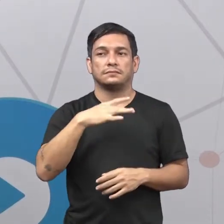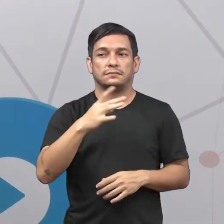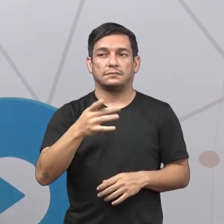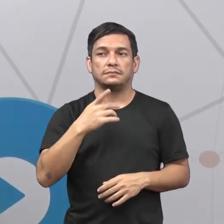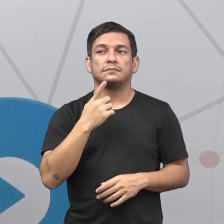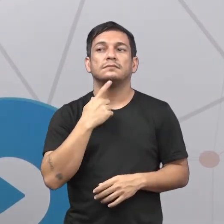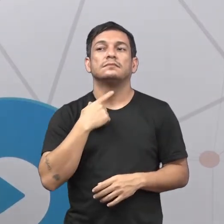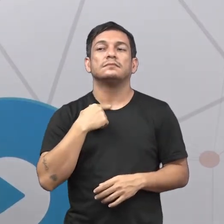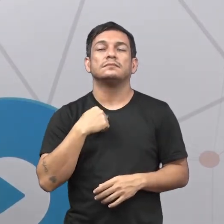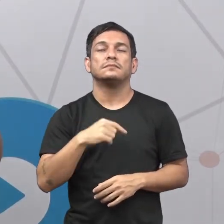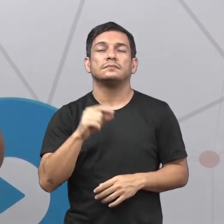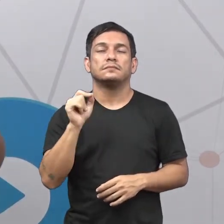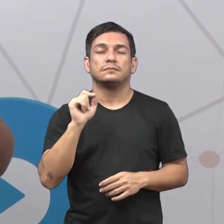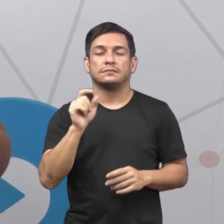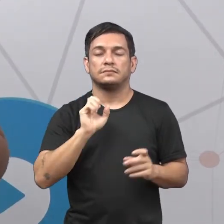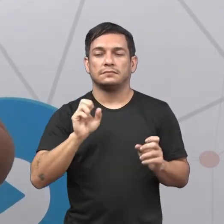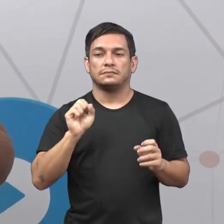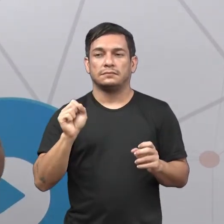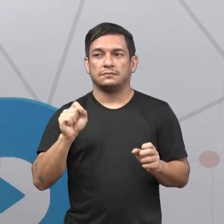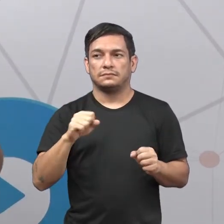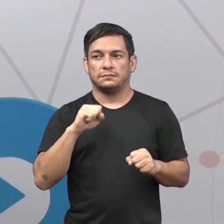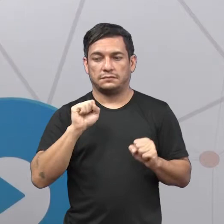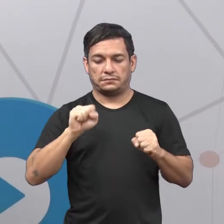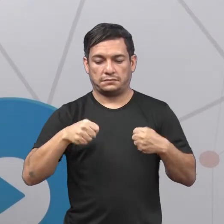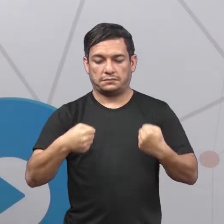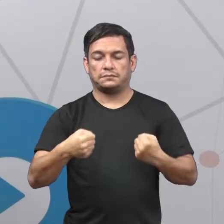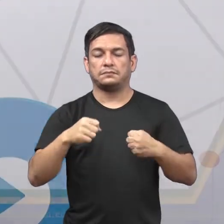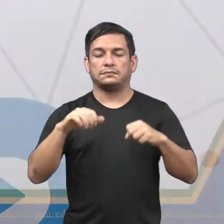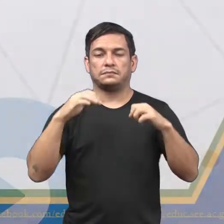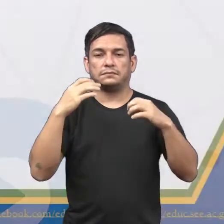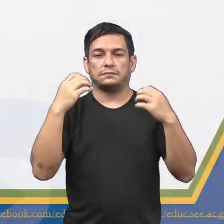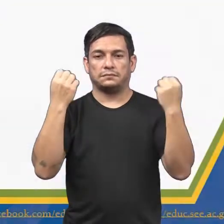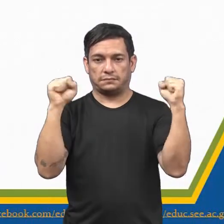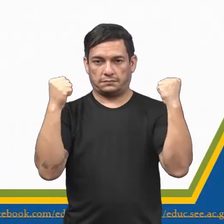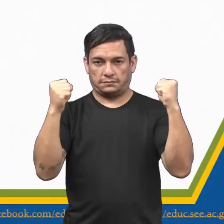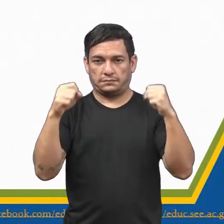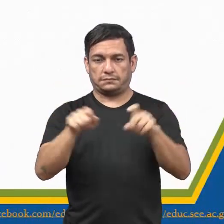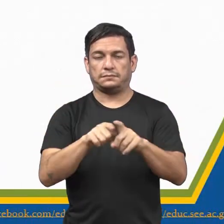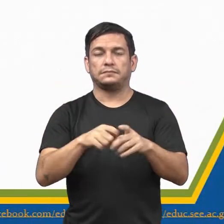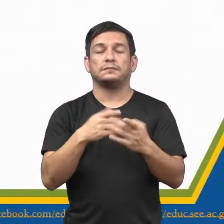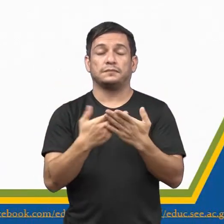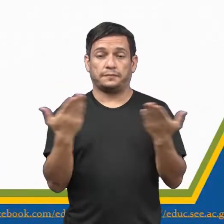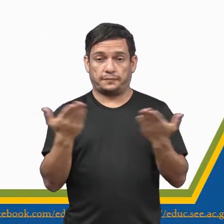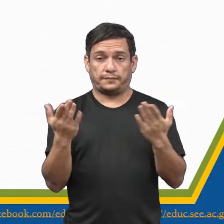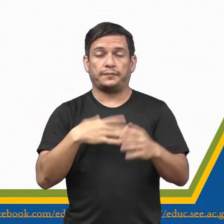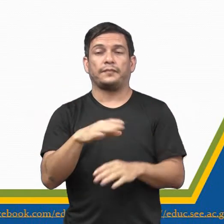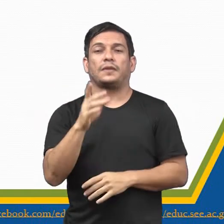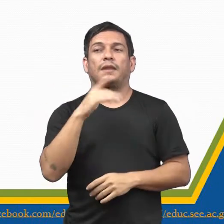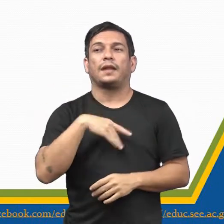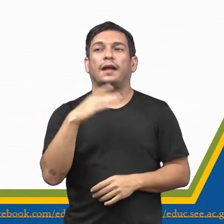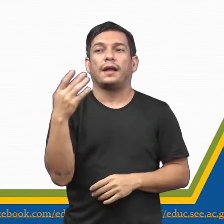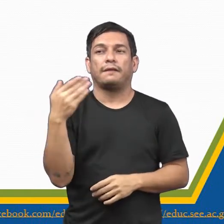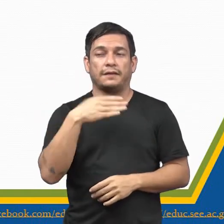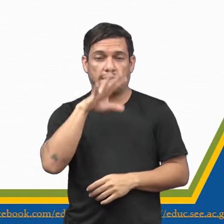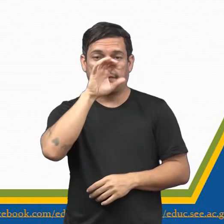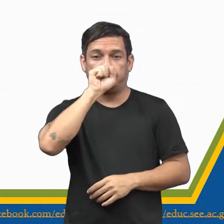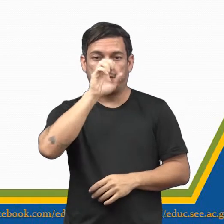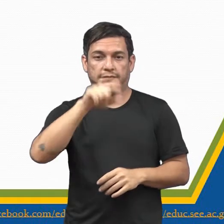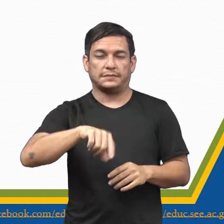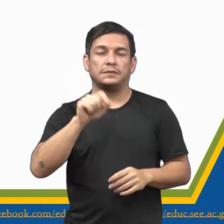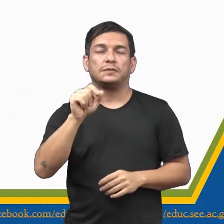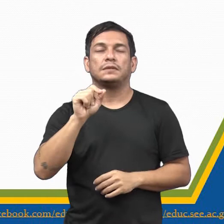intensidade e o esforço dos exercícios físicos, que é o que nós vamos estudar hoje. A frequência respiratória ela é definida como o número de